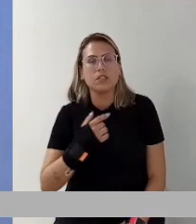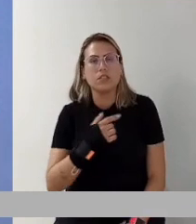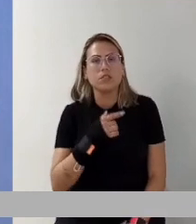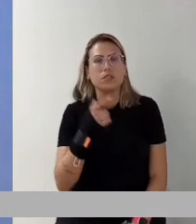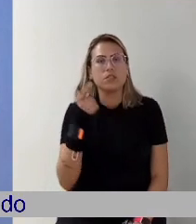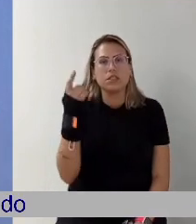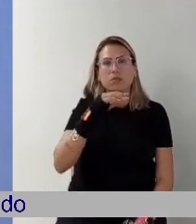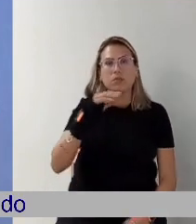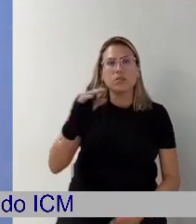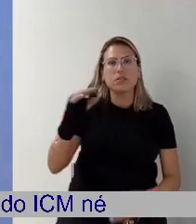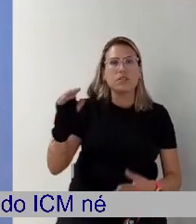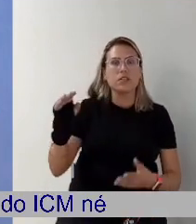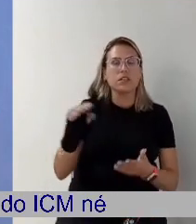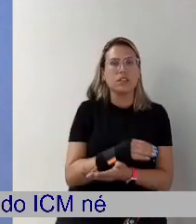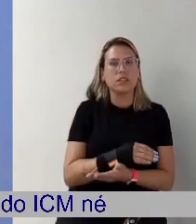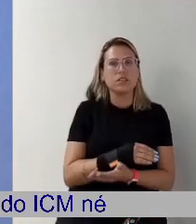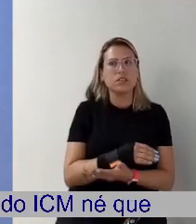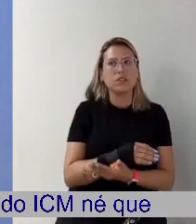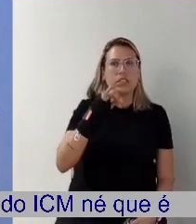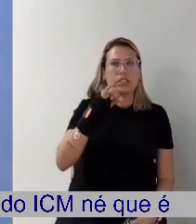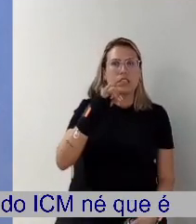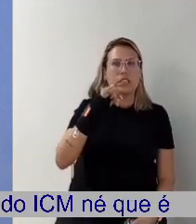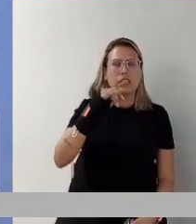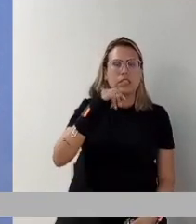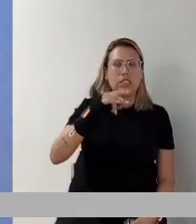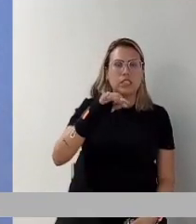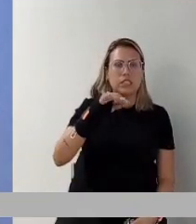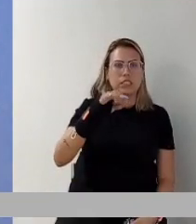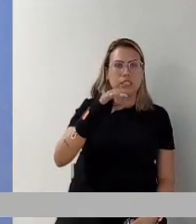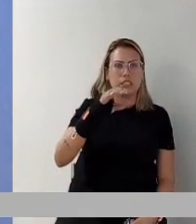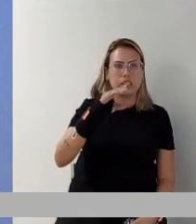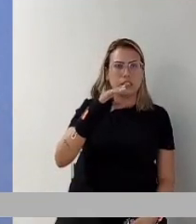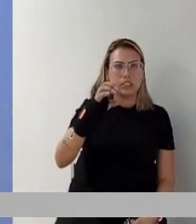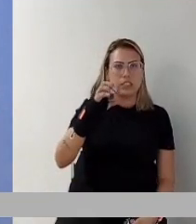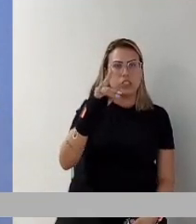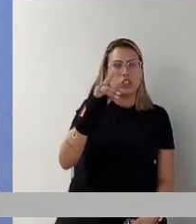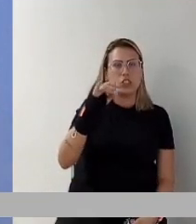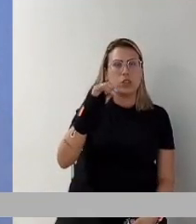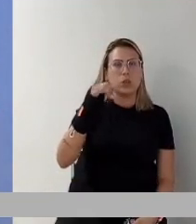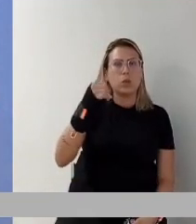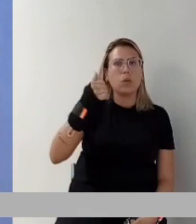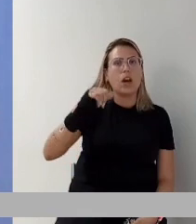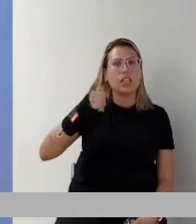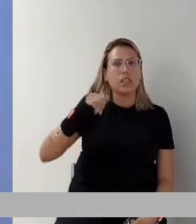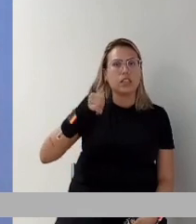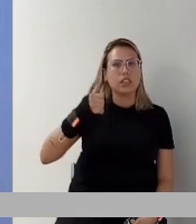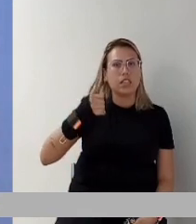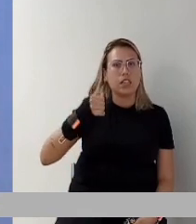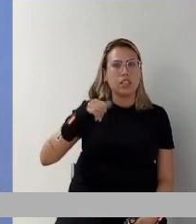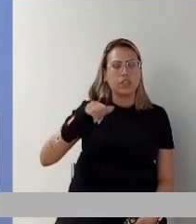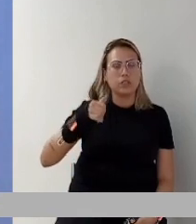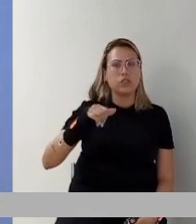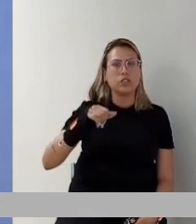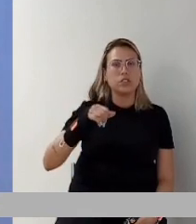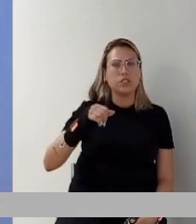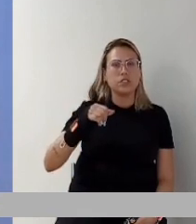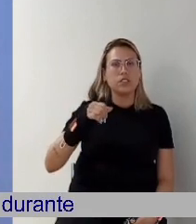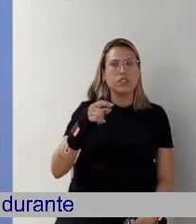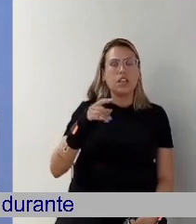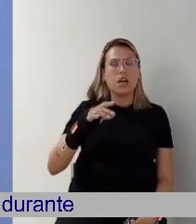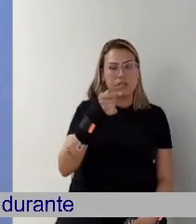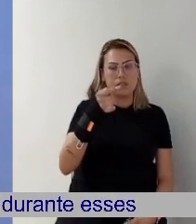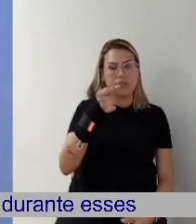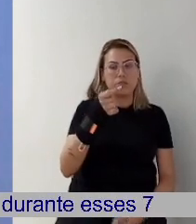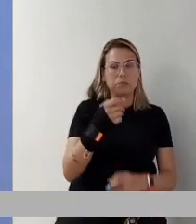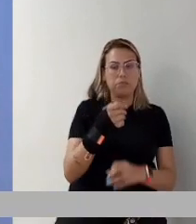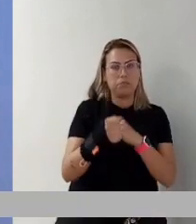iqm né que é índice de qualidade ambiental e vemos tentar eh durante esses 7